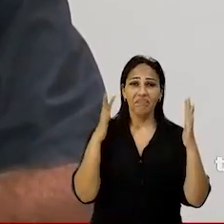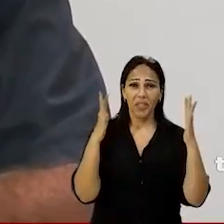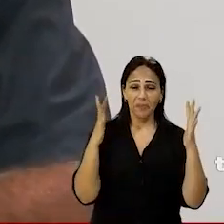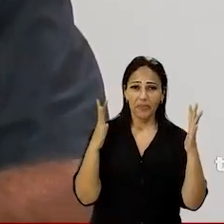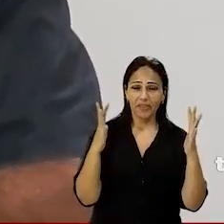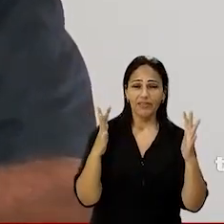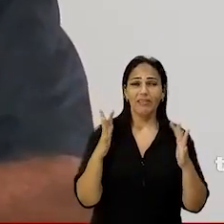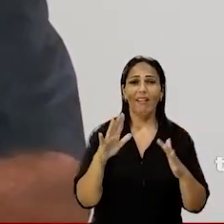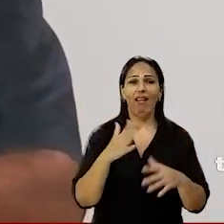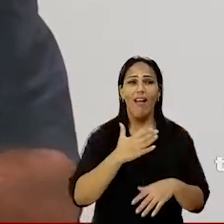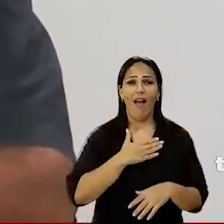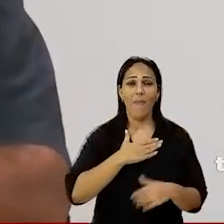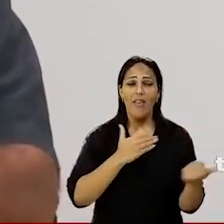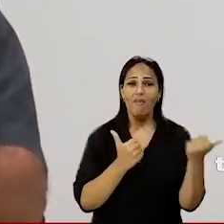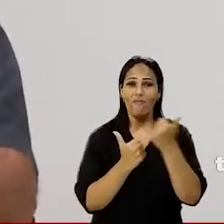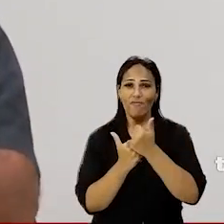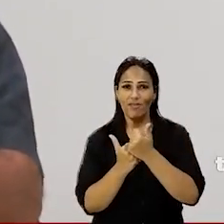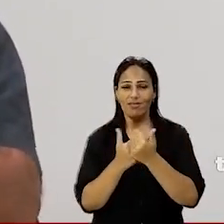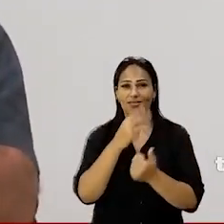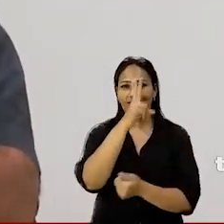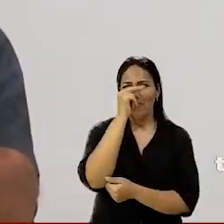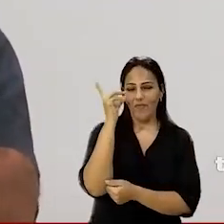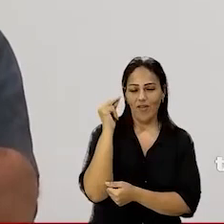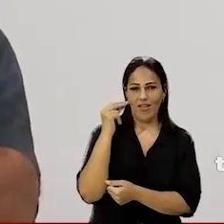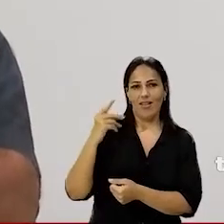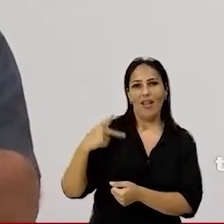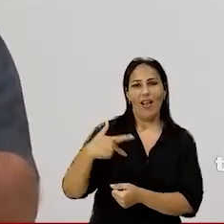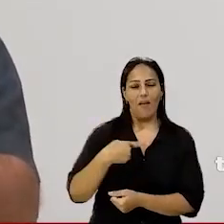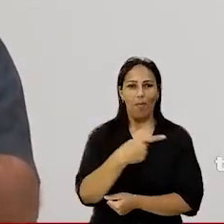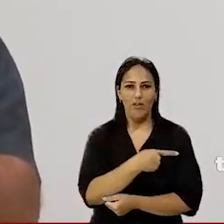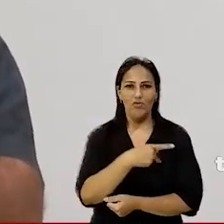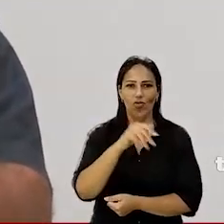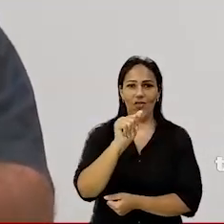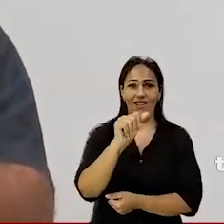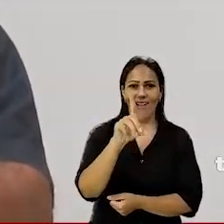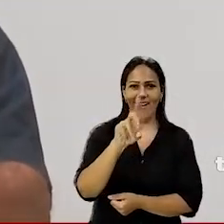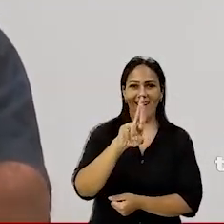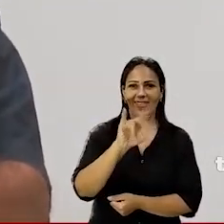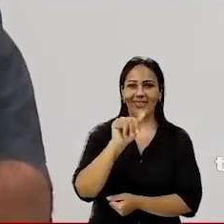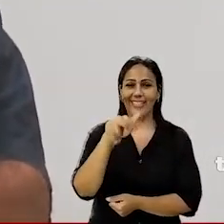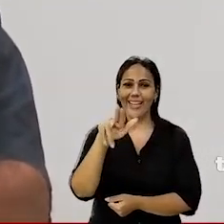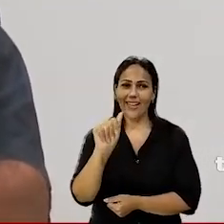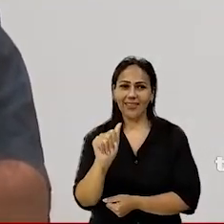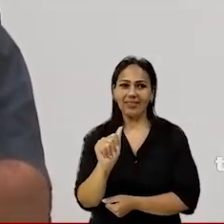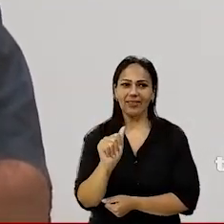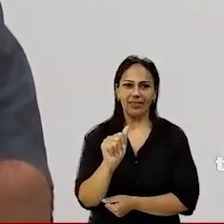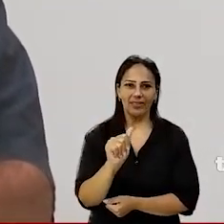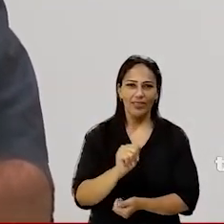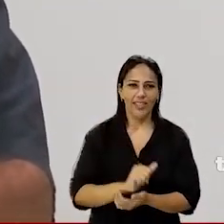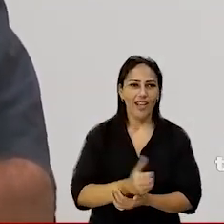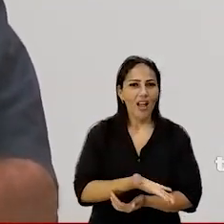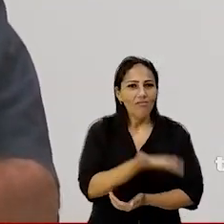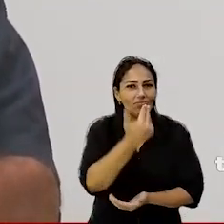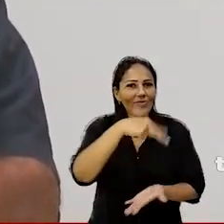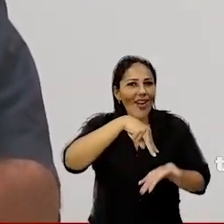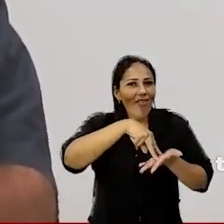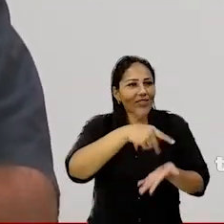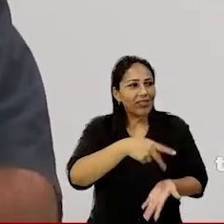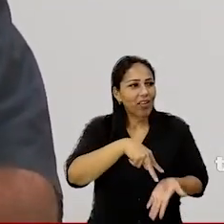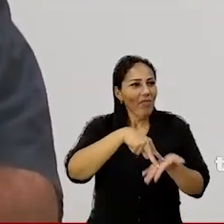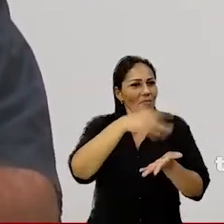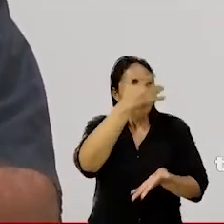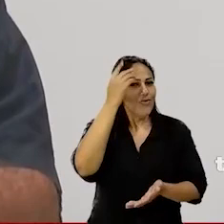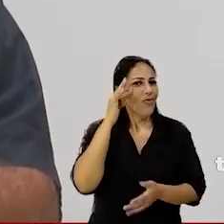parabenizar a minha vice-prefeita, pastora Adriana. Pastora Adriana, levante aí para o povo ver